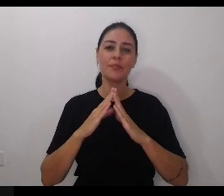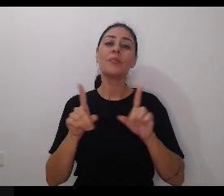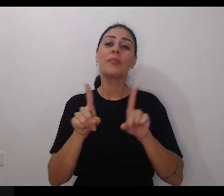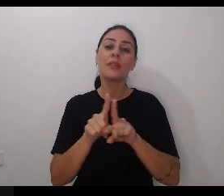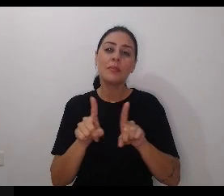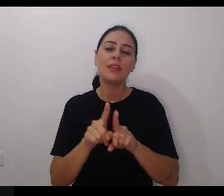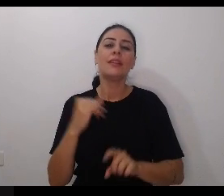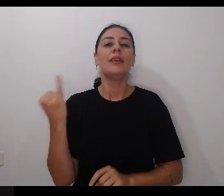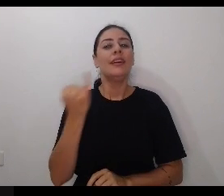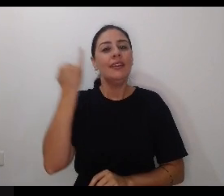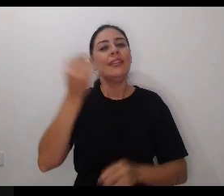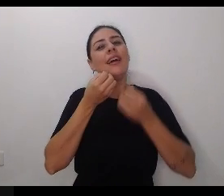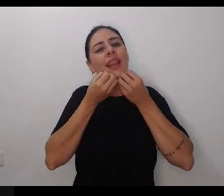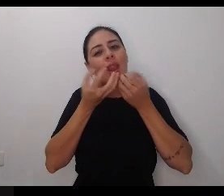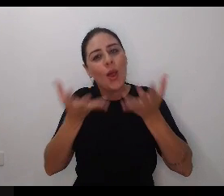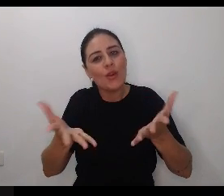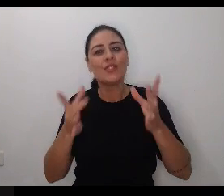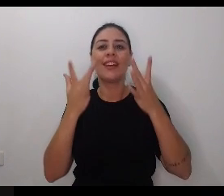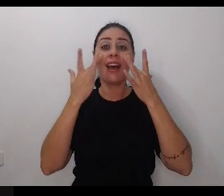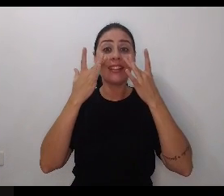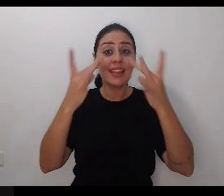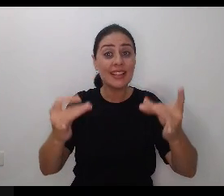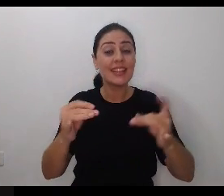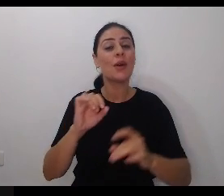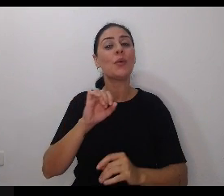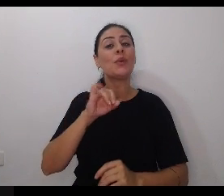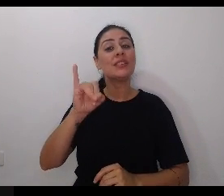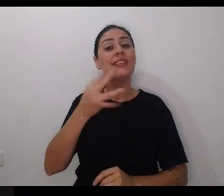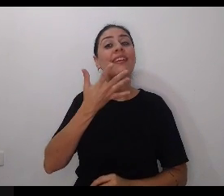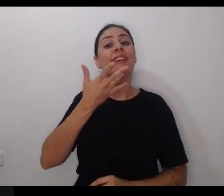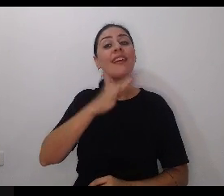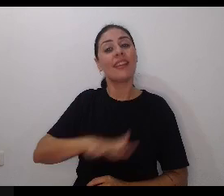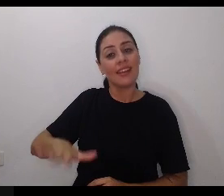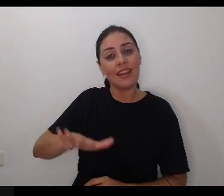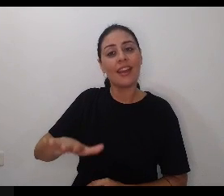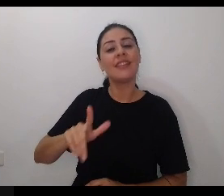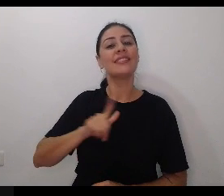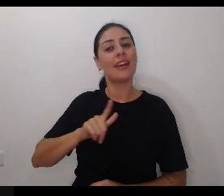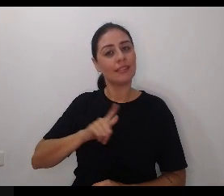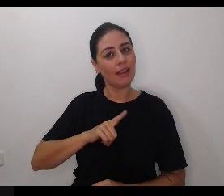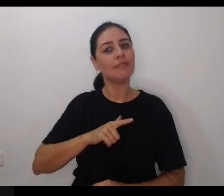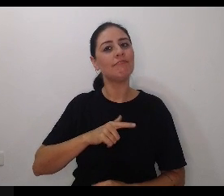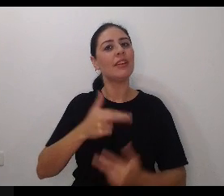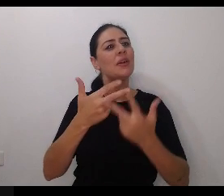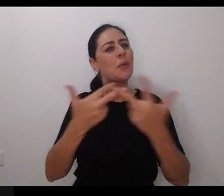Então, pensar e observar também como que a gente está cuidando desse ambiente domiciliar.